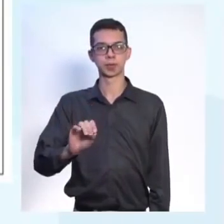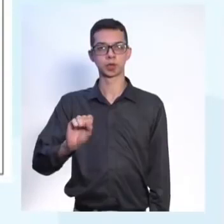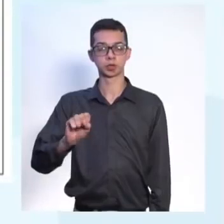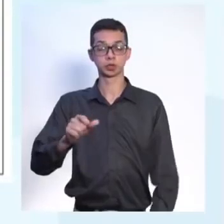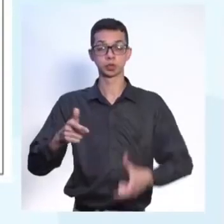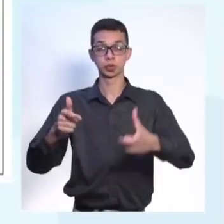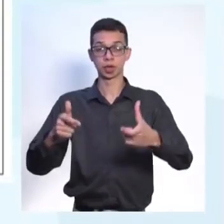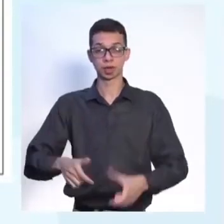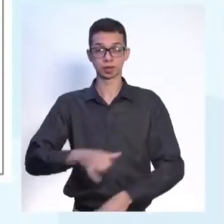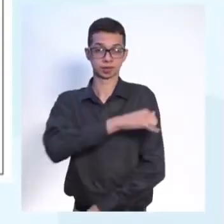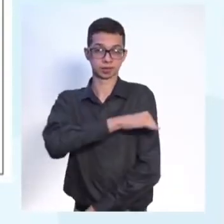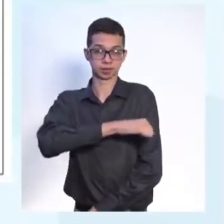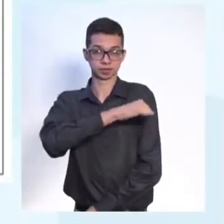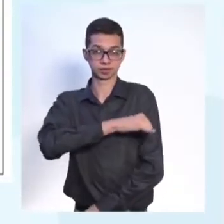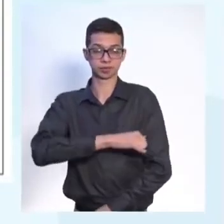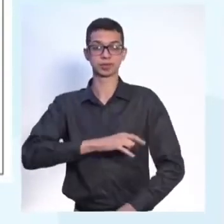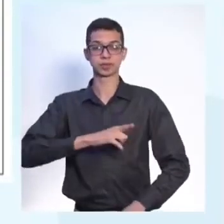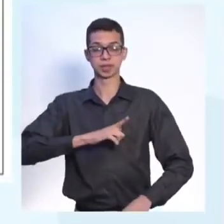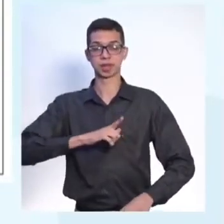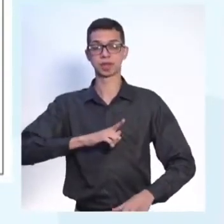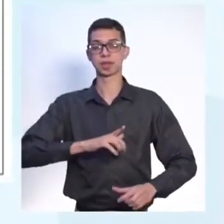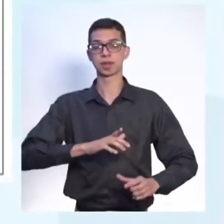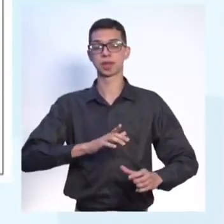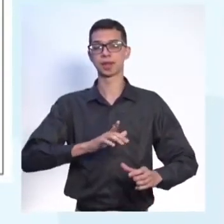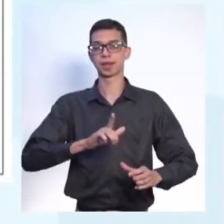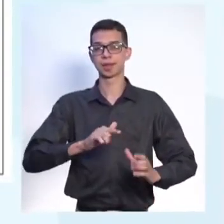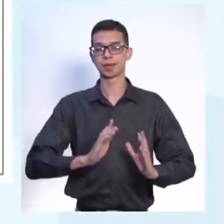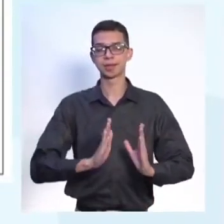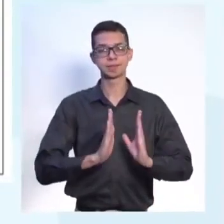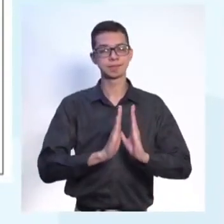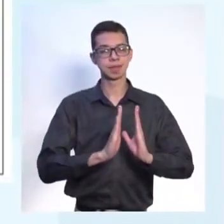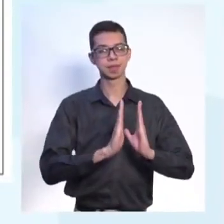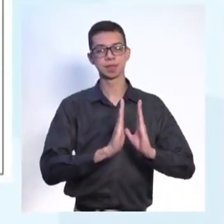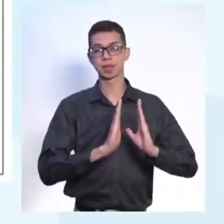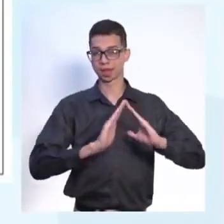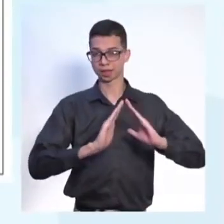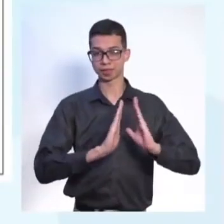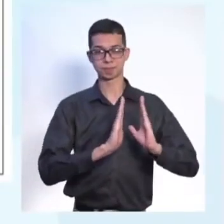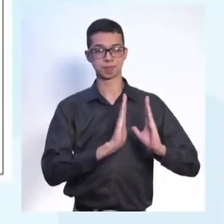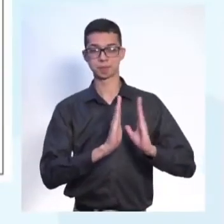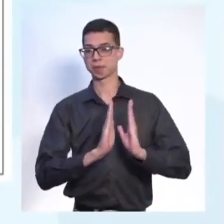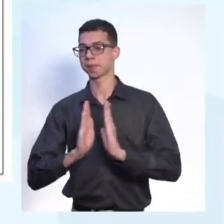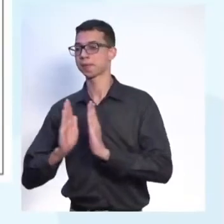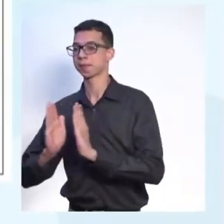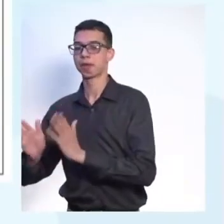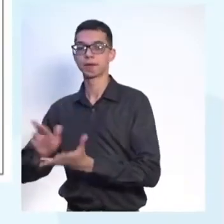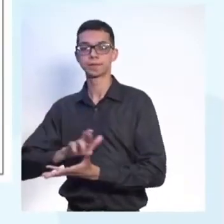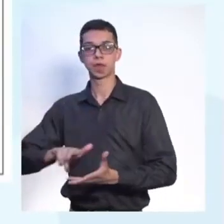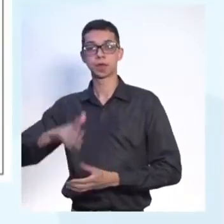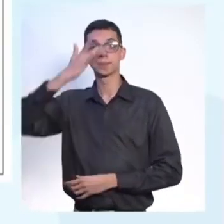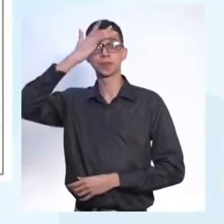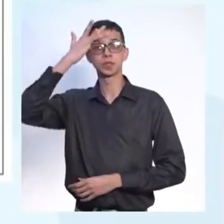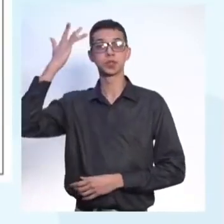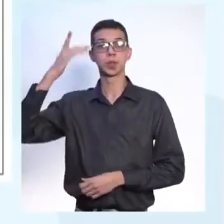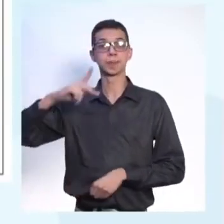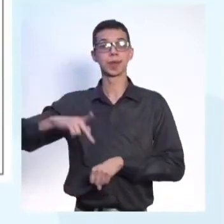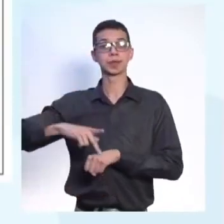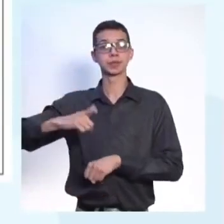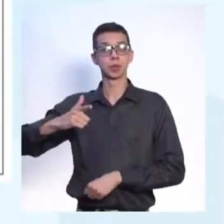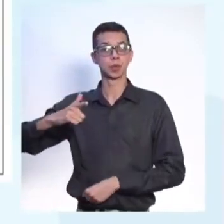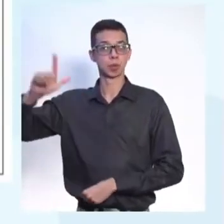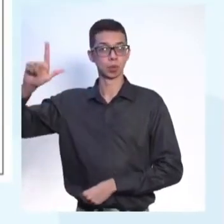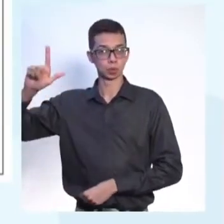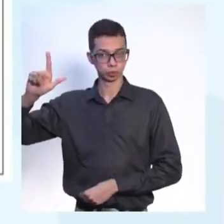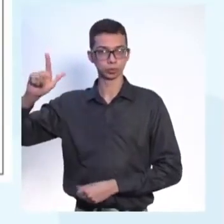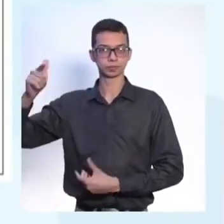Rio de Janeiro, principalmente aí de pessoas que estão vindo de outros países, imigrantes que estão vindo de